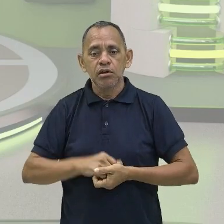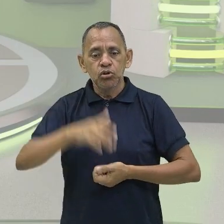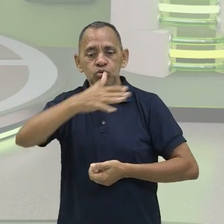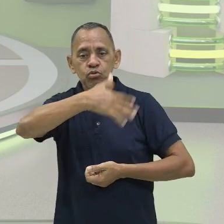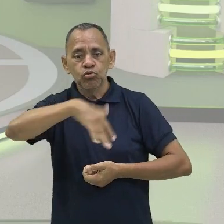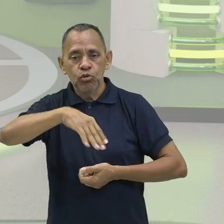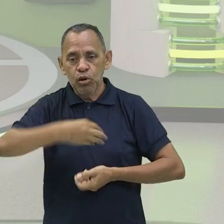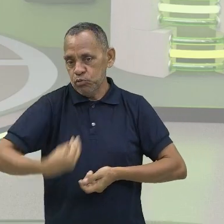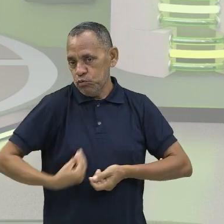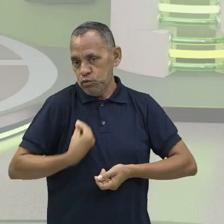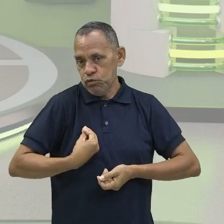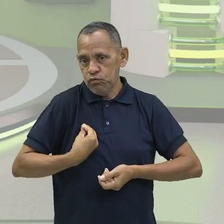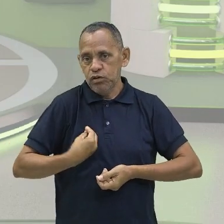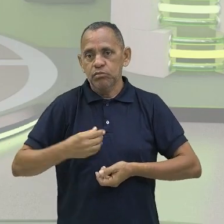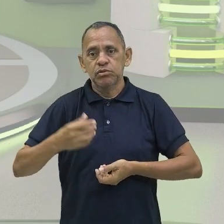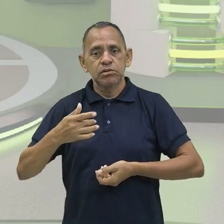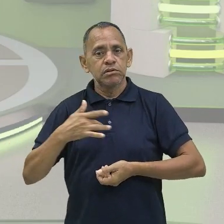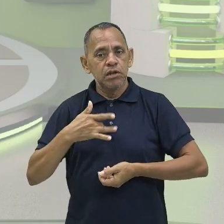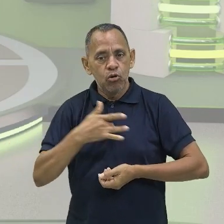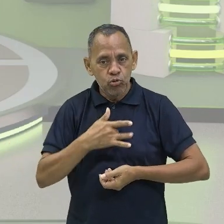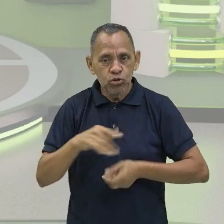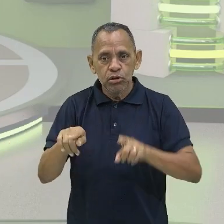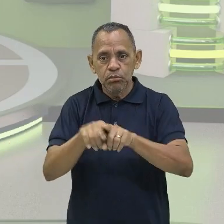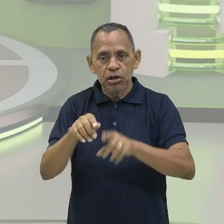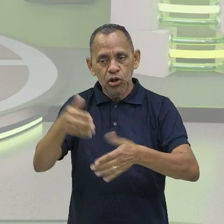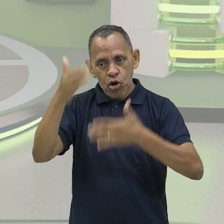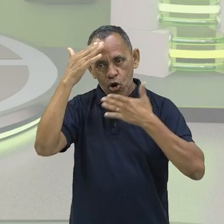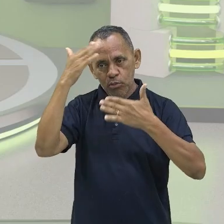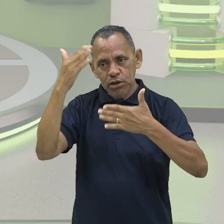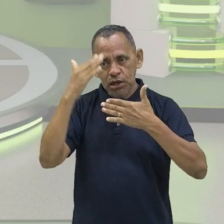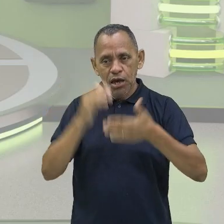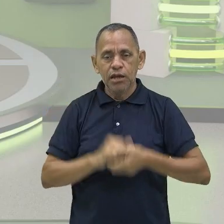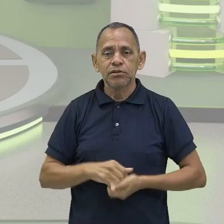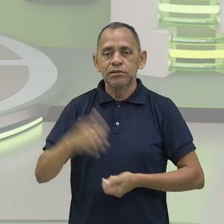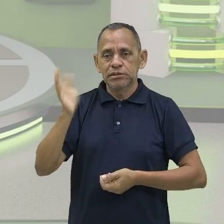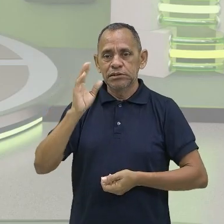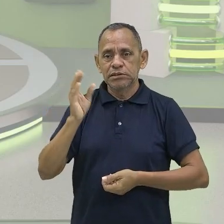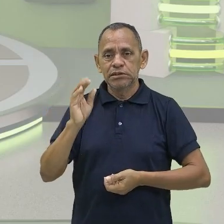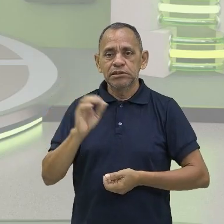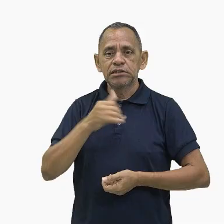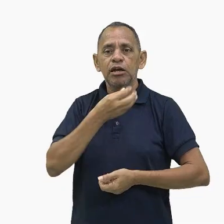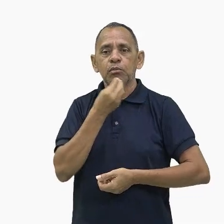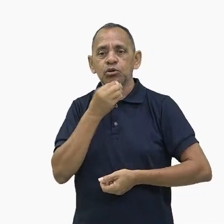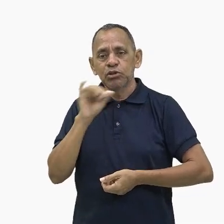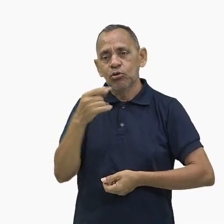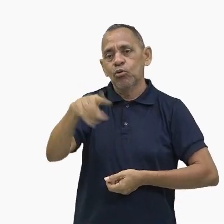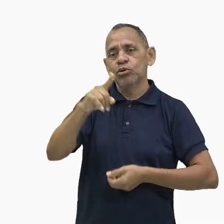estamos inseridos. Muito obrigado e até a próxima aula.